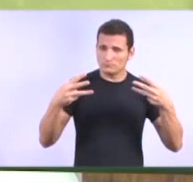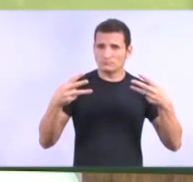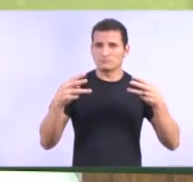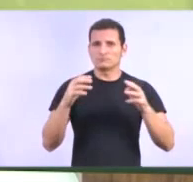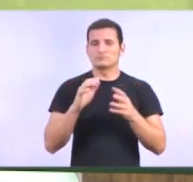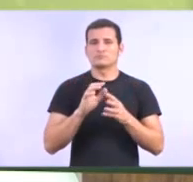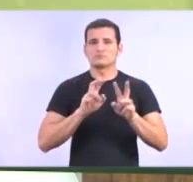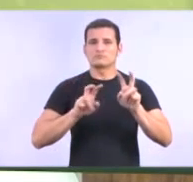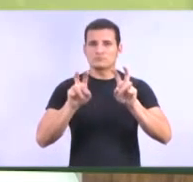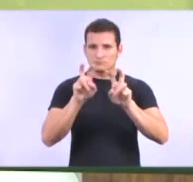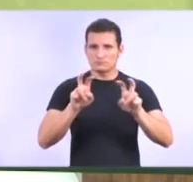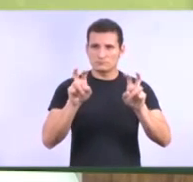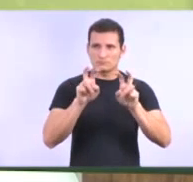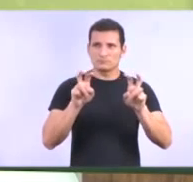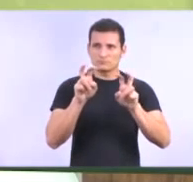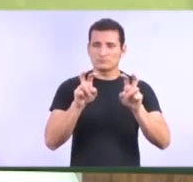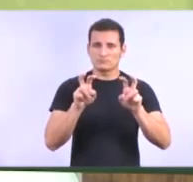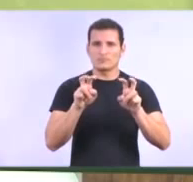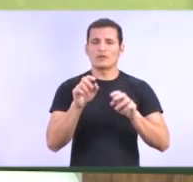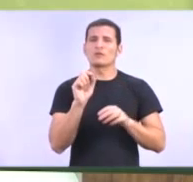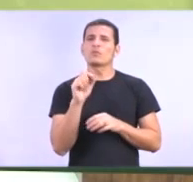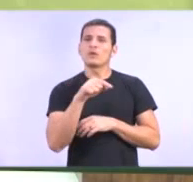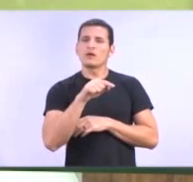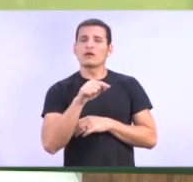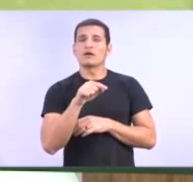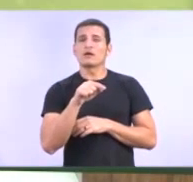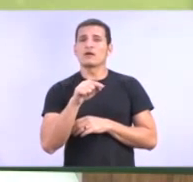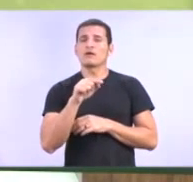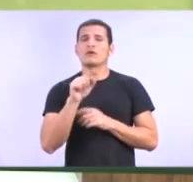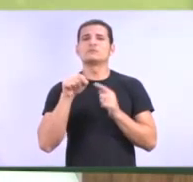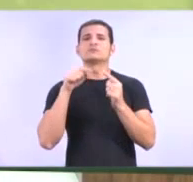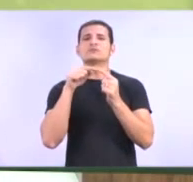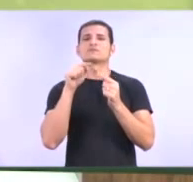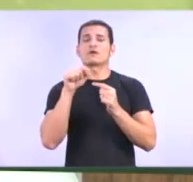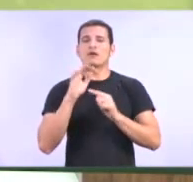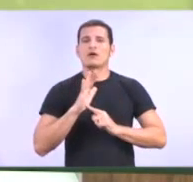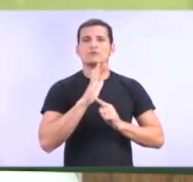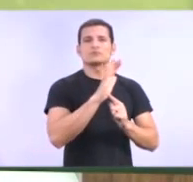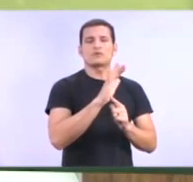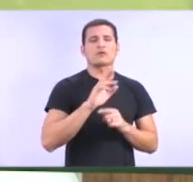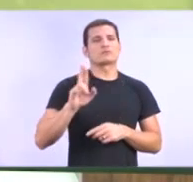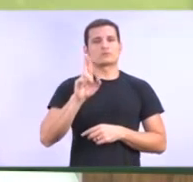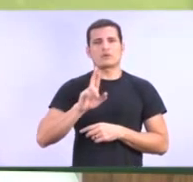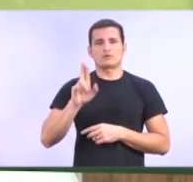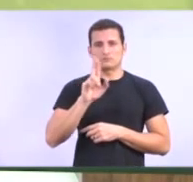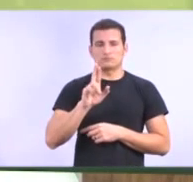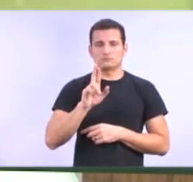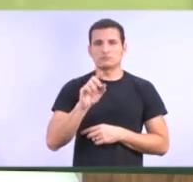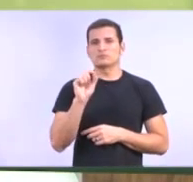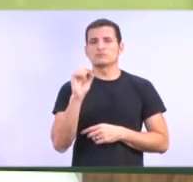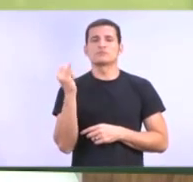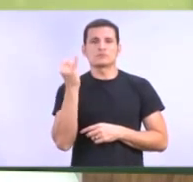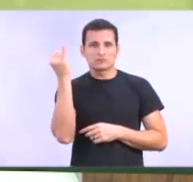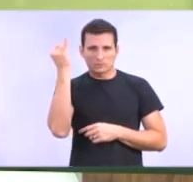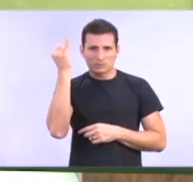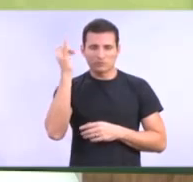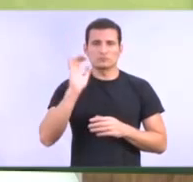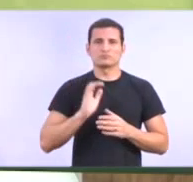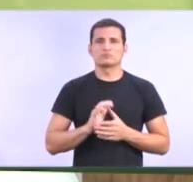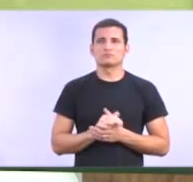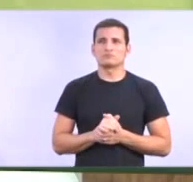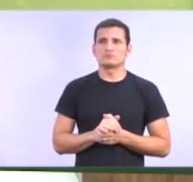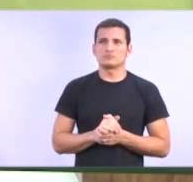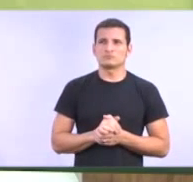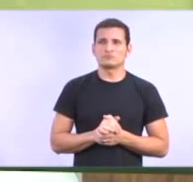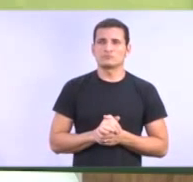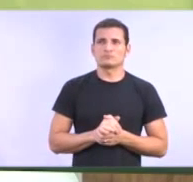feita em função do usuário, certo? Então, o que é importante? O importante é que o serviço que você queira, vamos dizer,